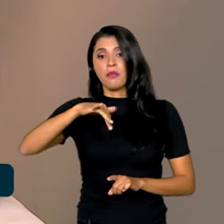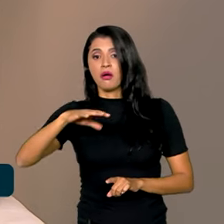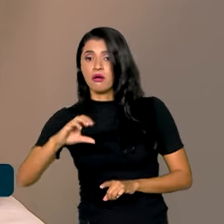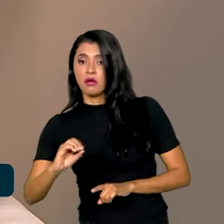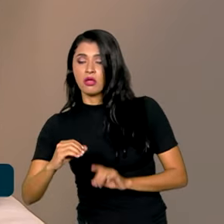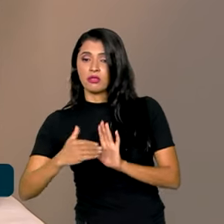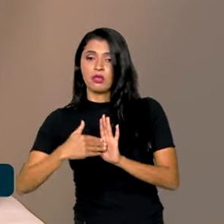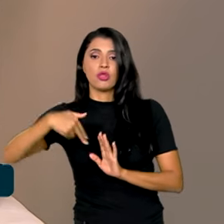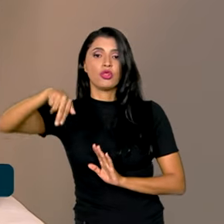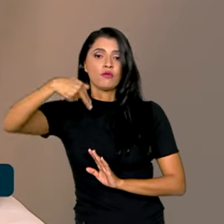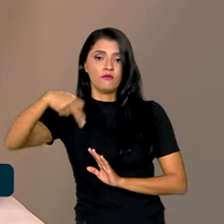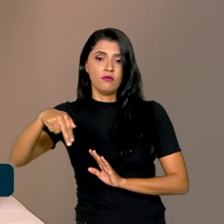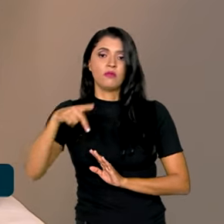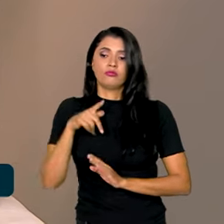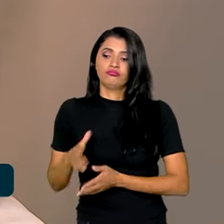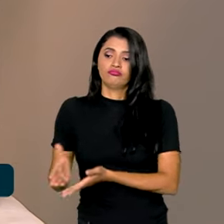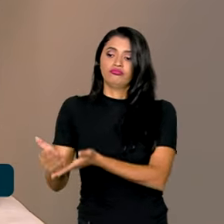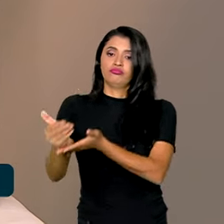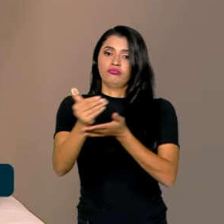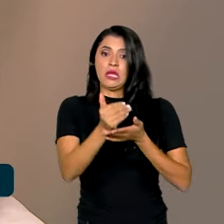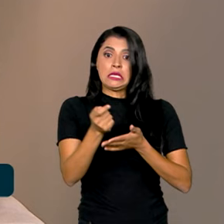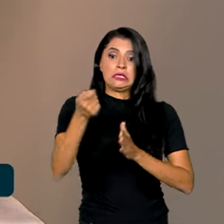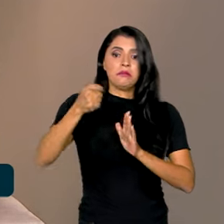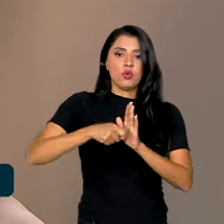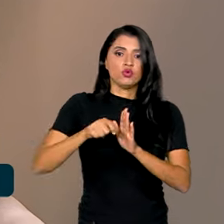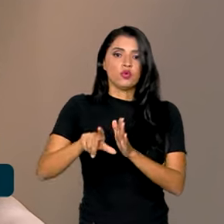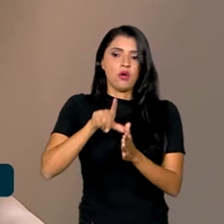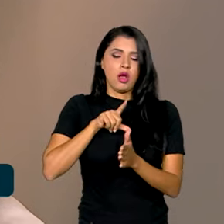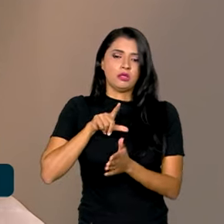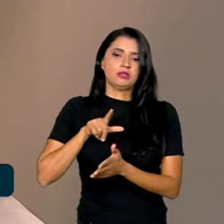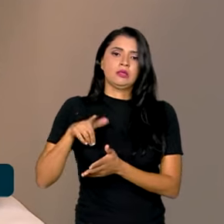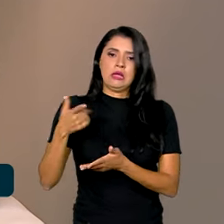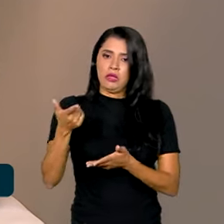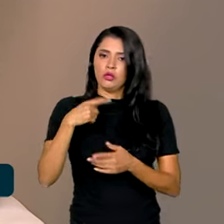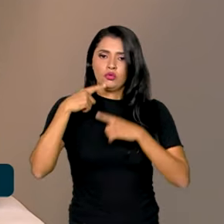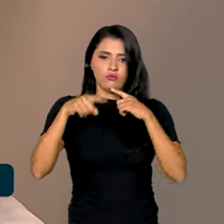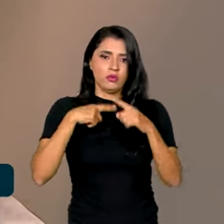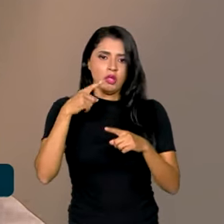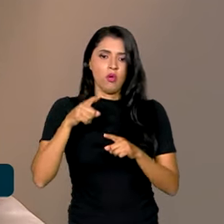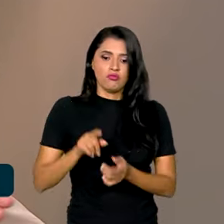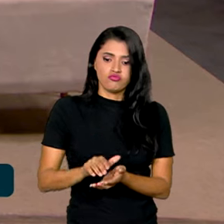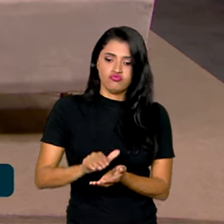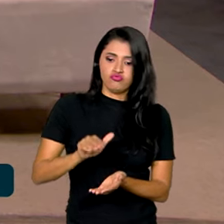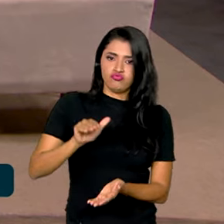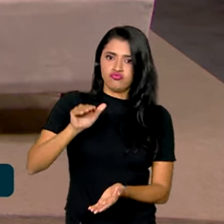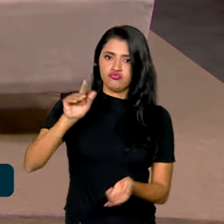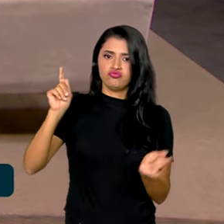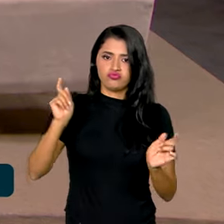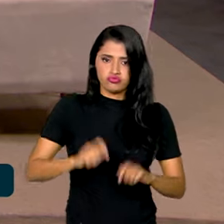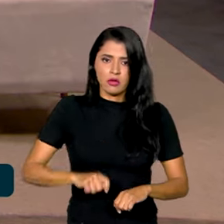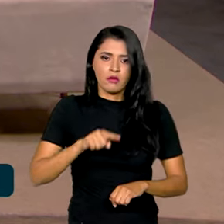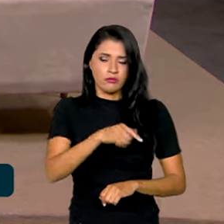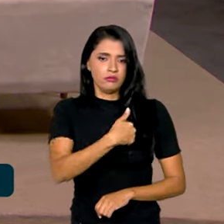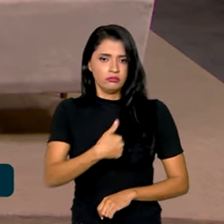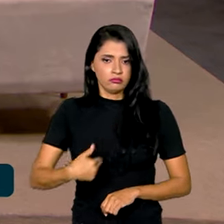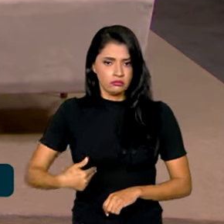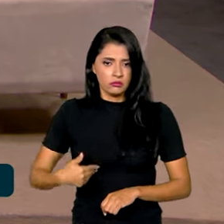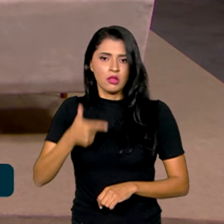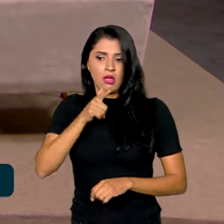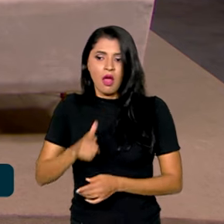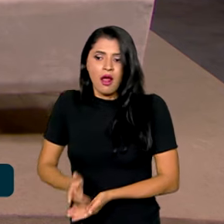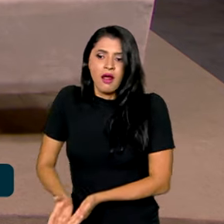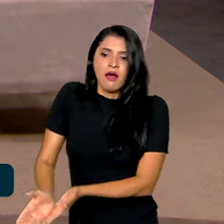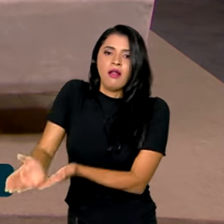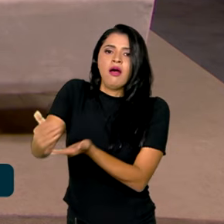recolhimento de imposto antecipado. Aí não tenha dúvida que o volume de recursos desses fundos vai possibilitar ao governo fazer um aumento na sua